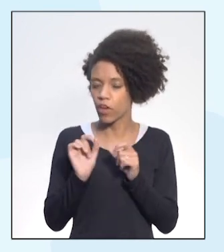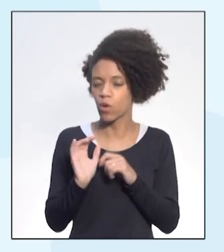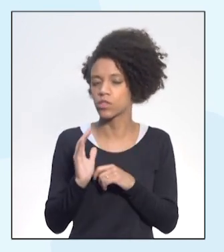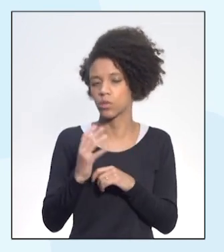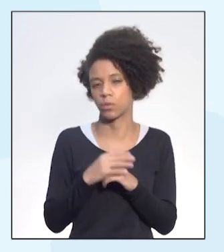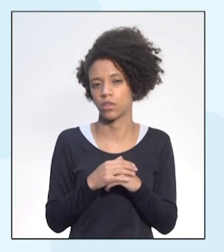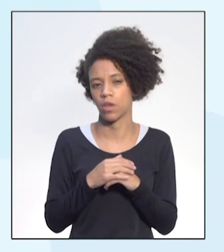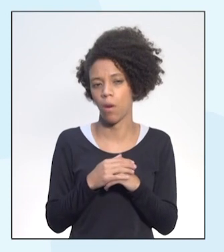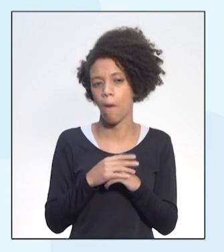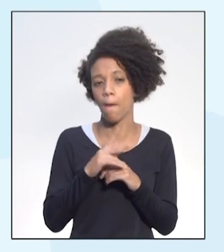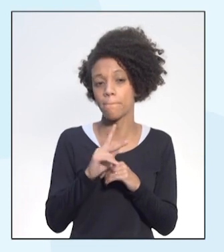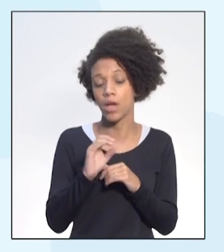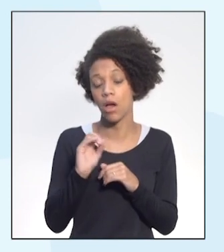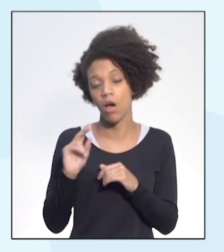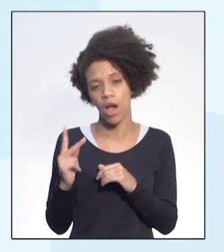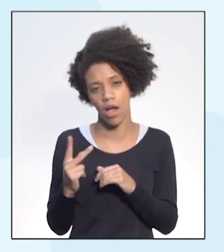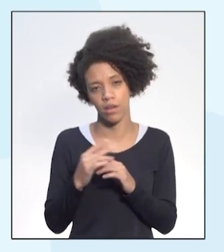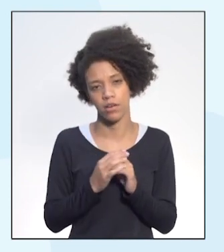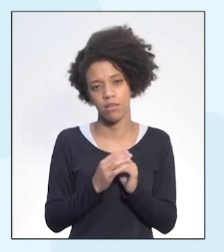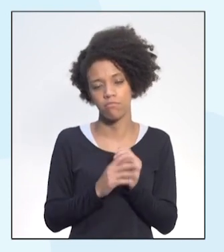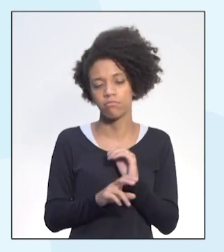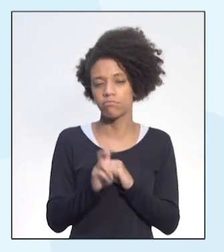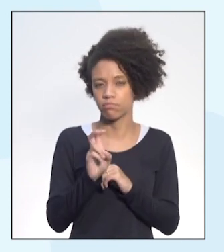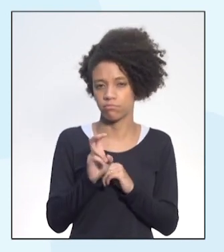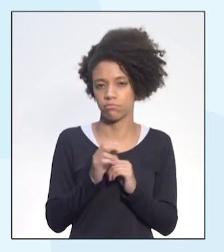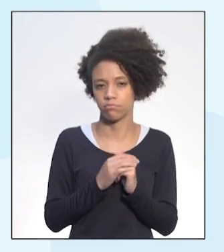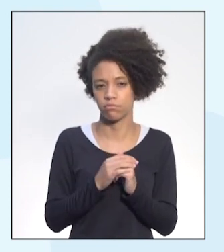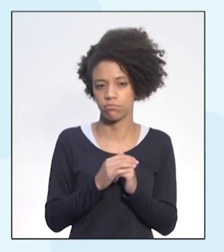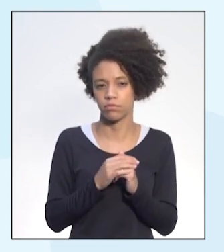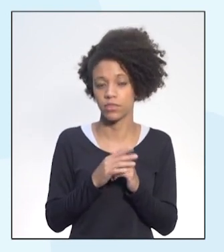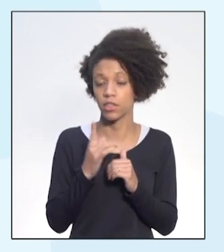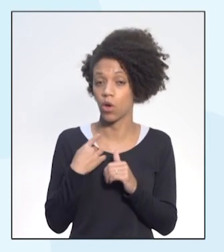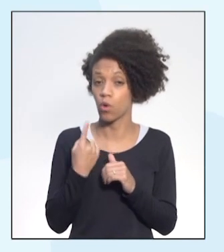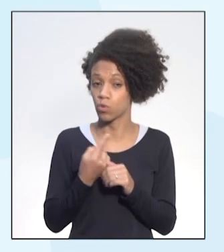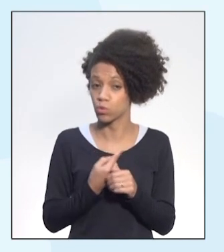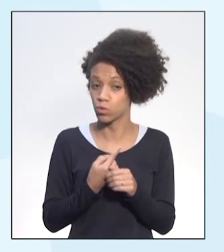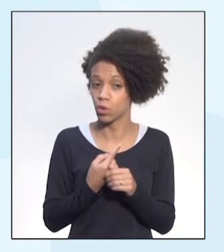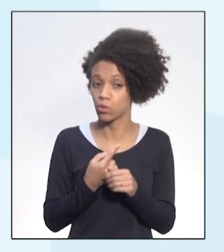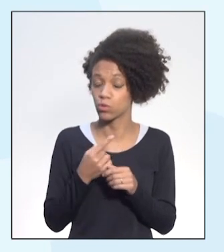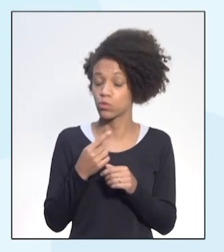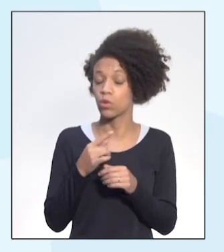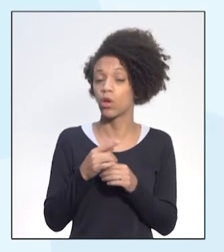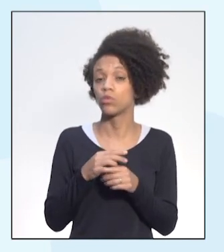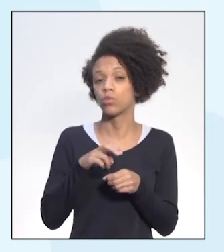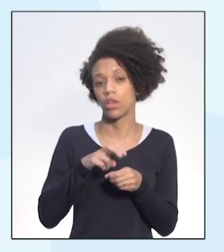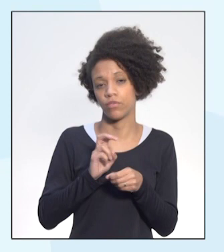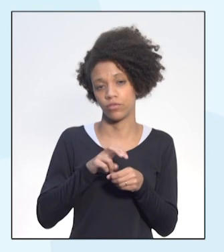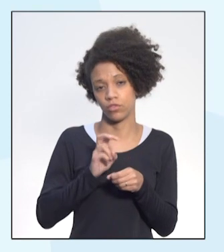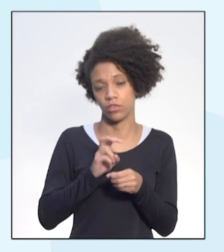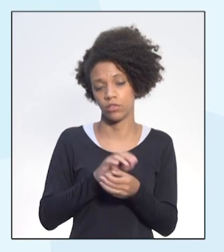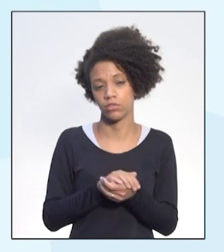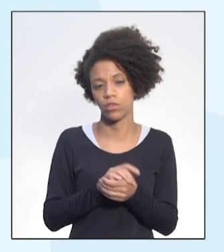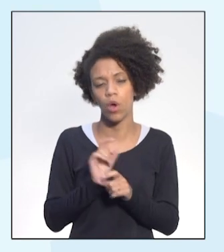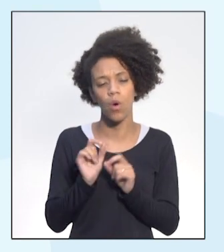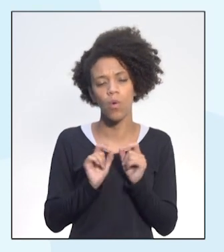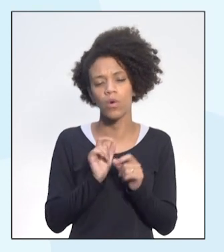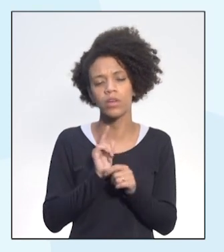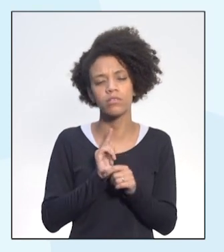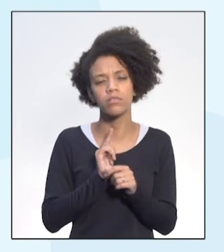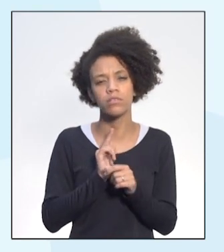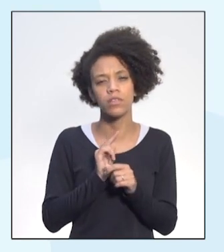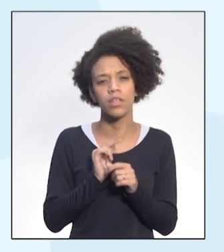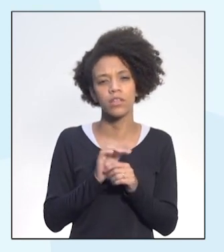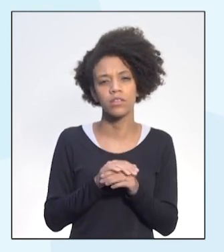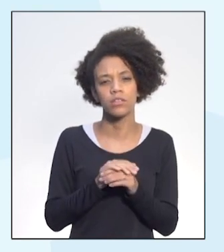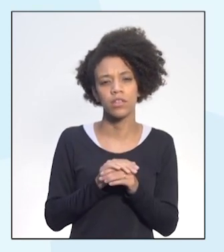O pOH vai ser 5. Para o nosso caso do refrigerante, o que está lá em cima